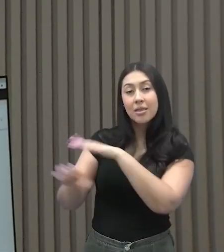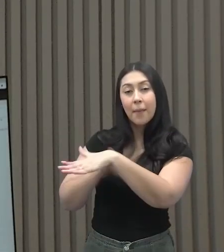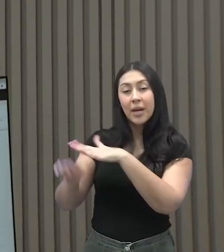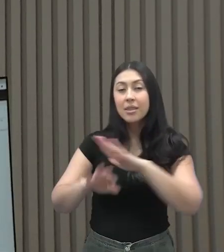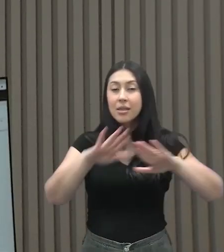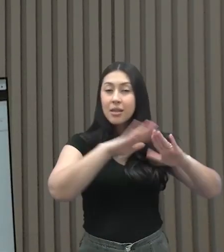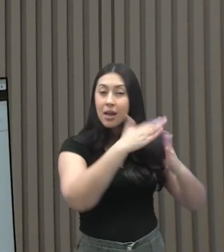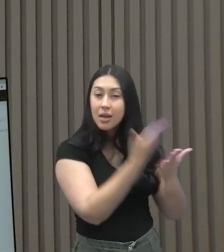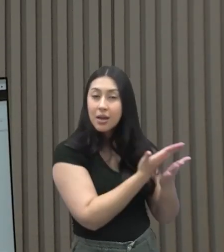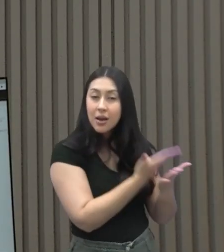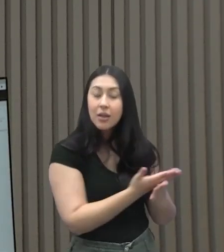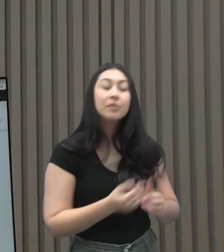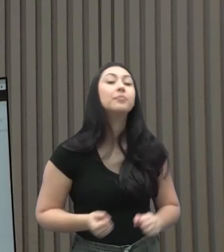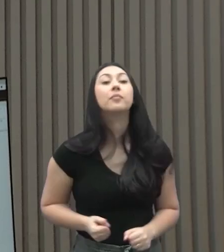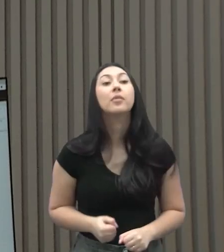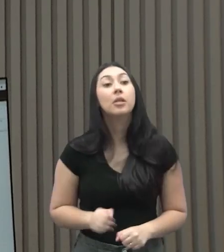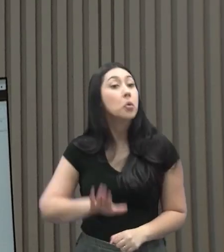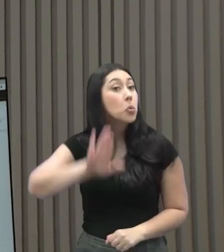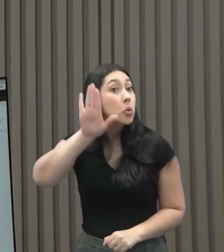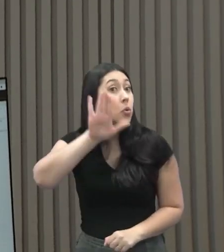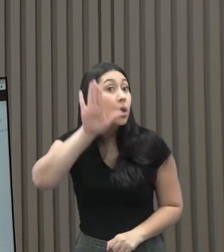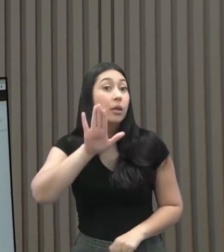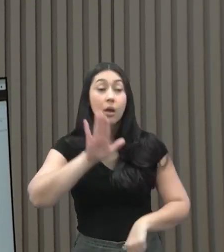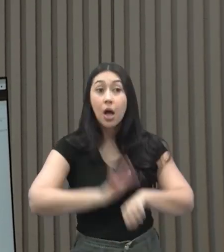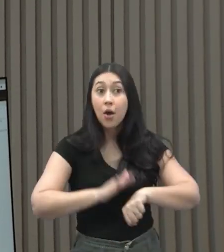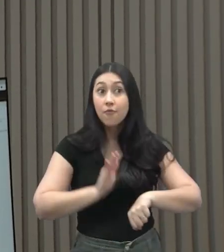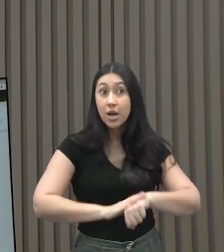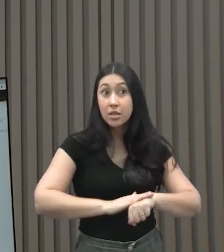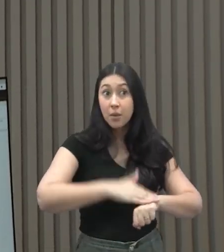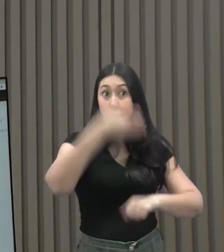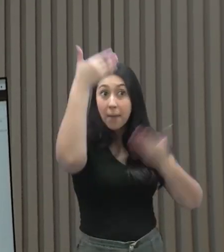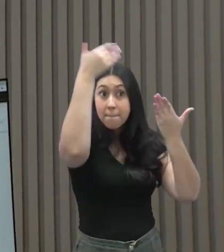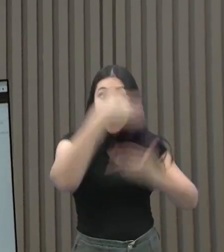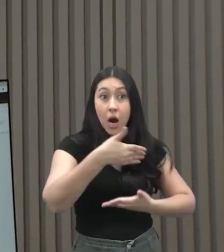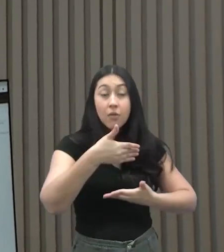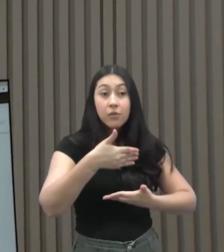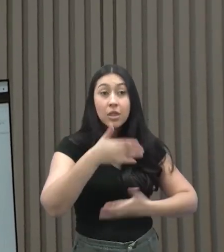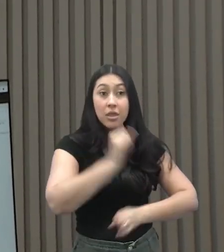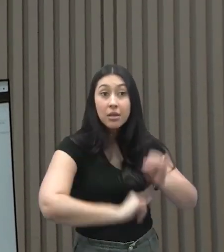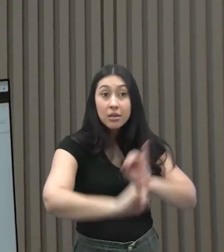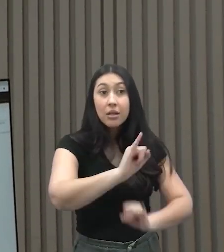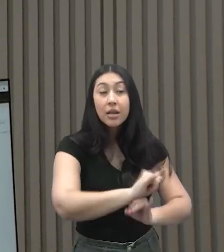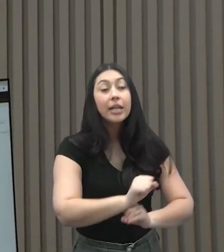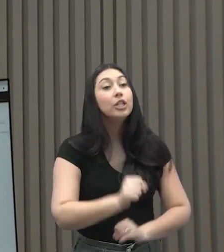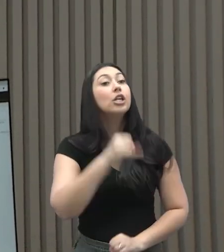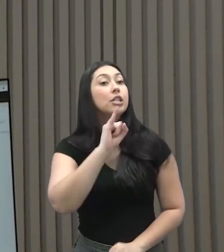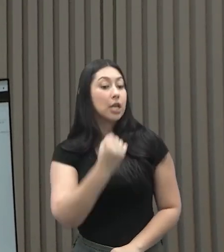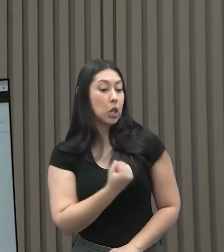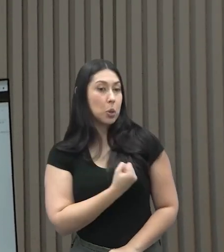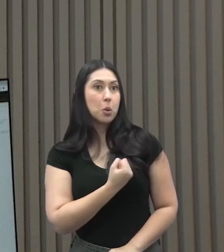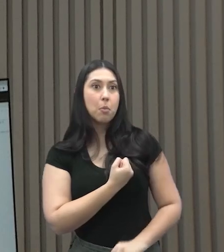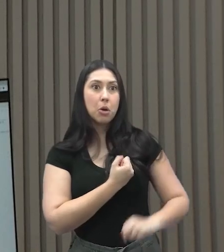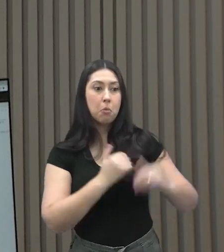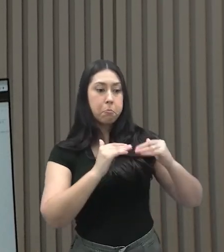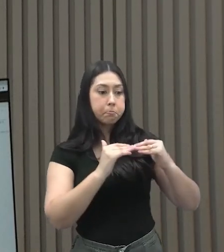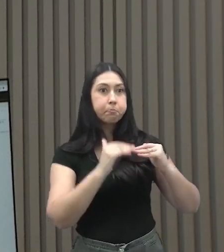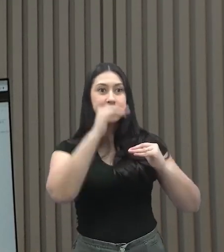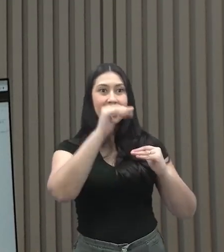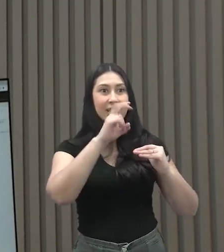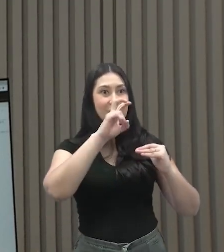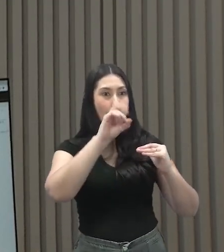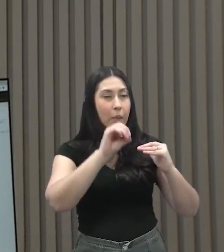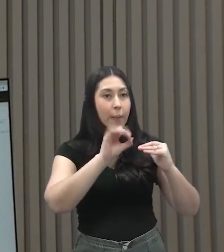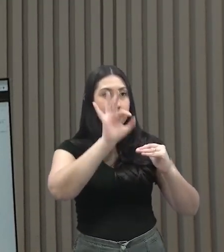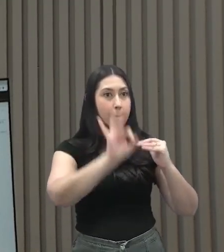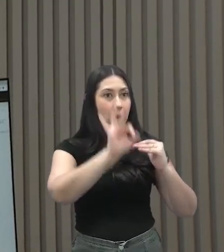Os candidatos fazem uma prova, essa prova é realizada de maneira online, e aqueles que obtiverem uma pontuação superior